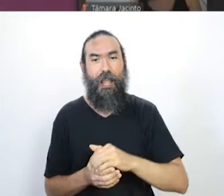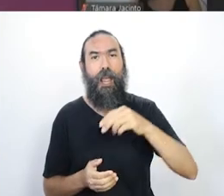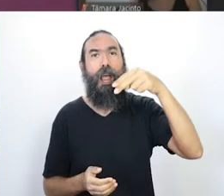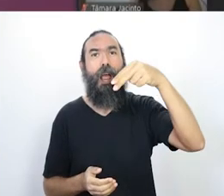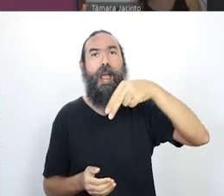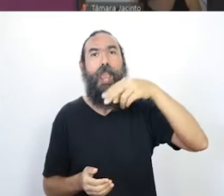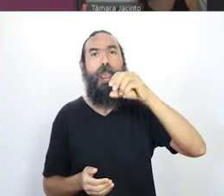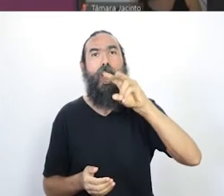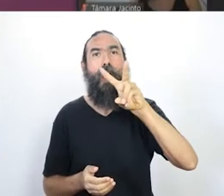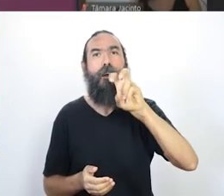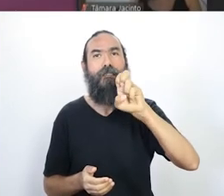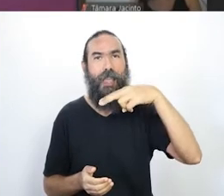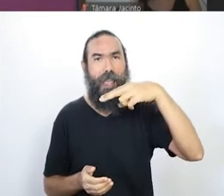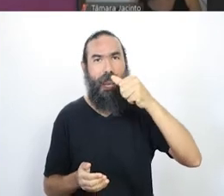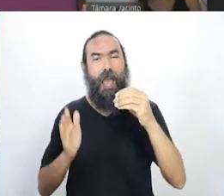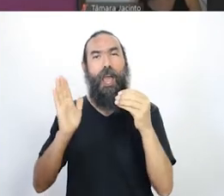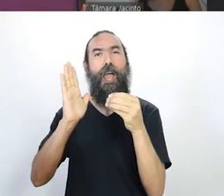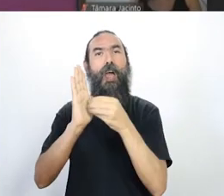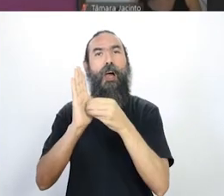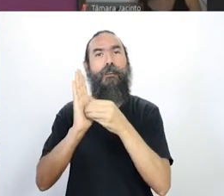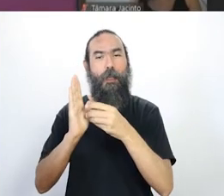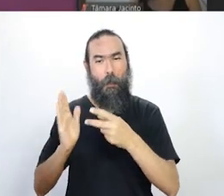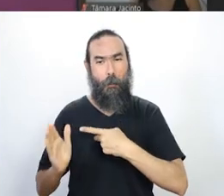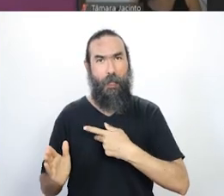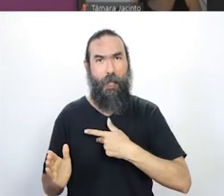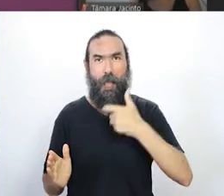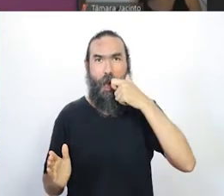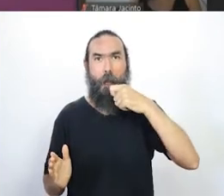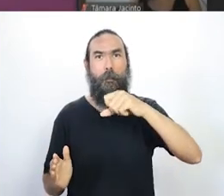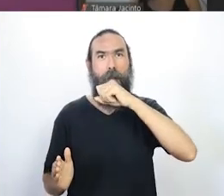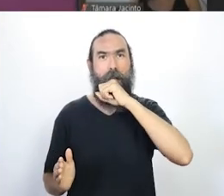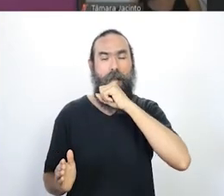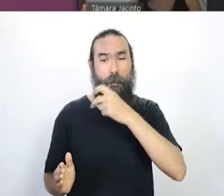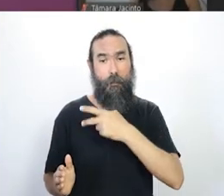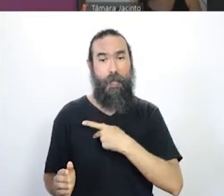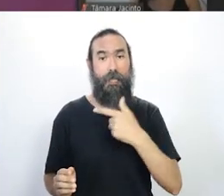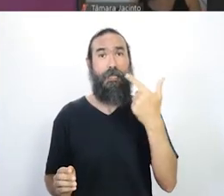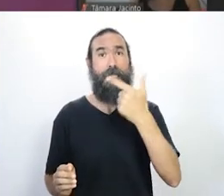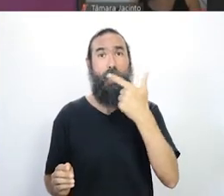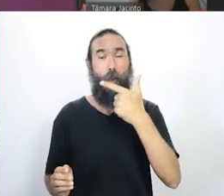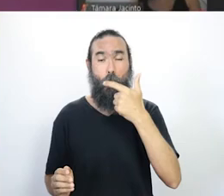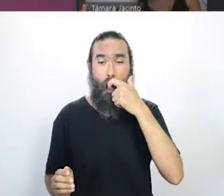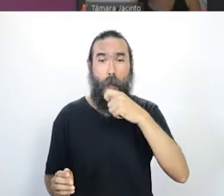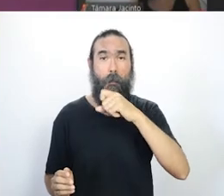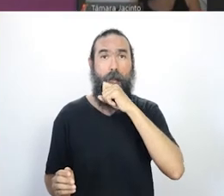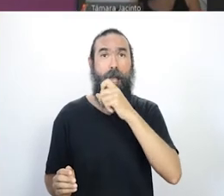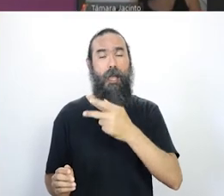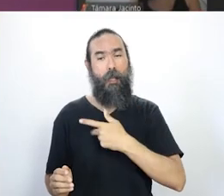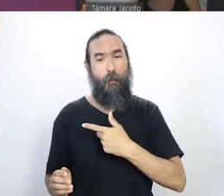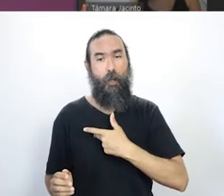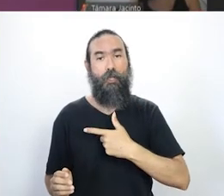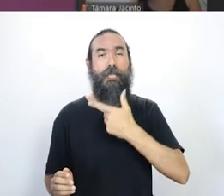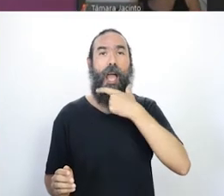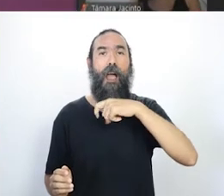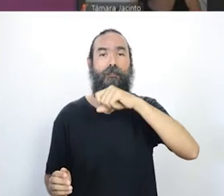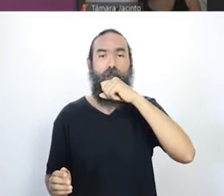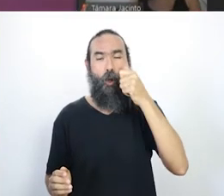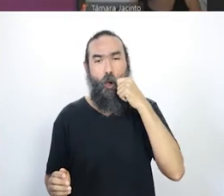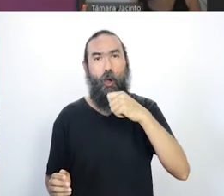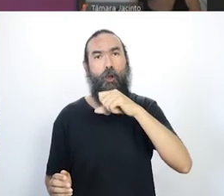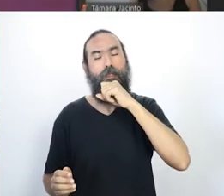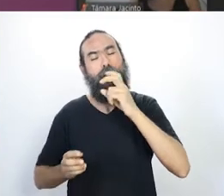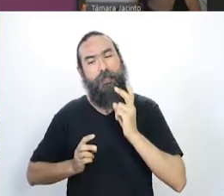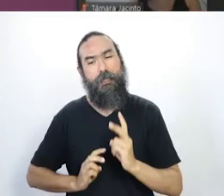nas novenas de minha mãe, de minha segunda mãe, de minhas avós, eles